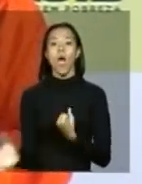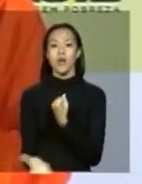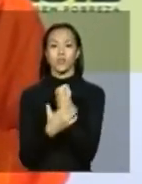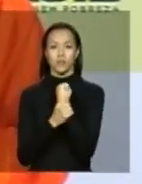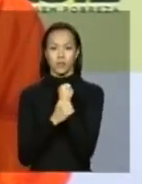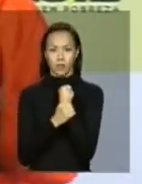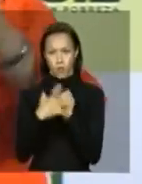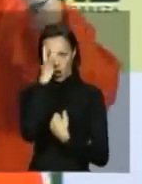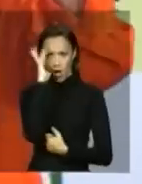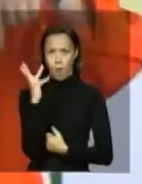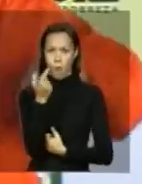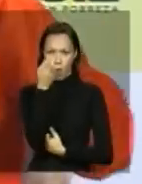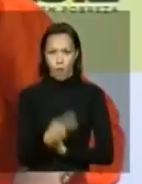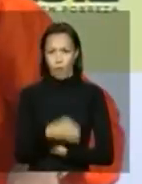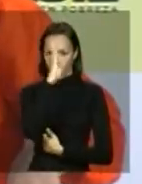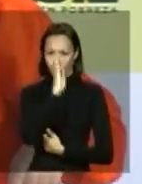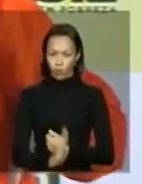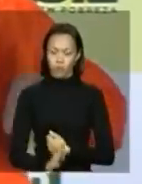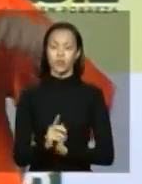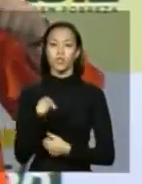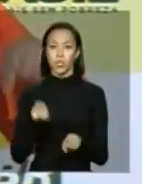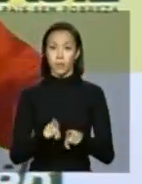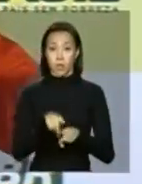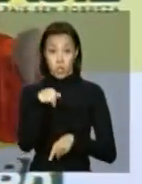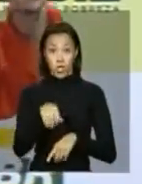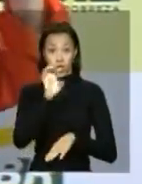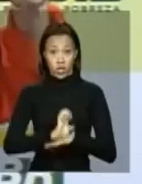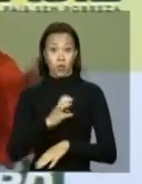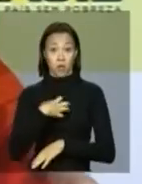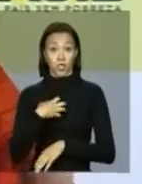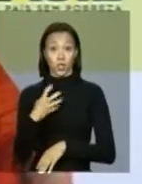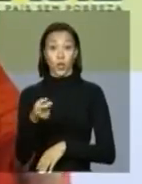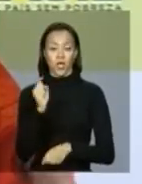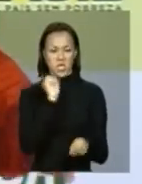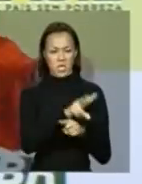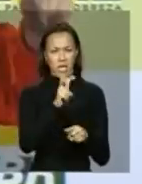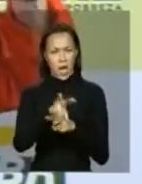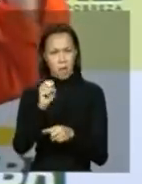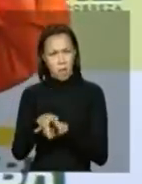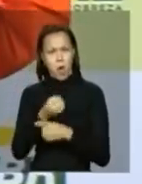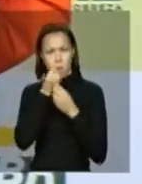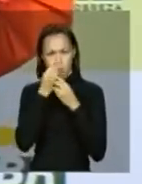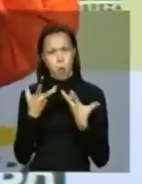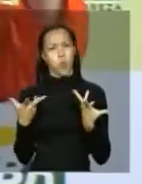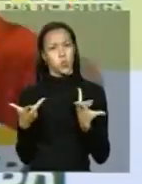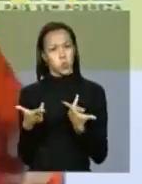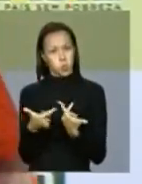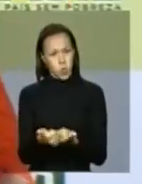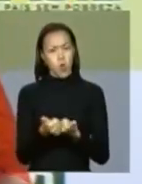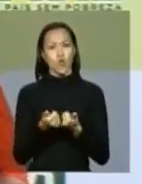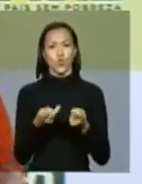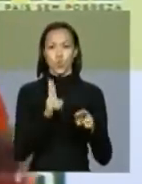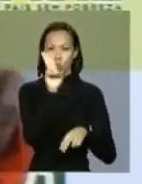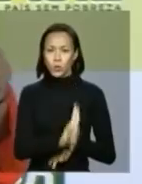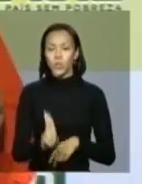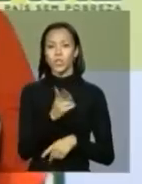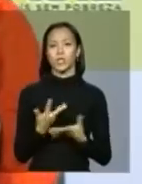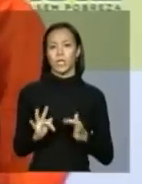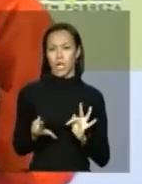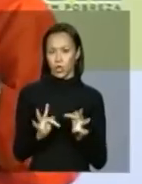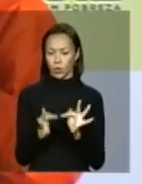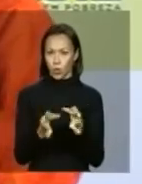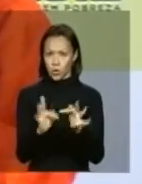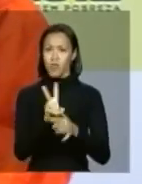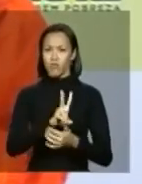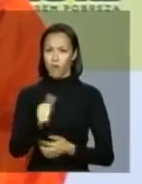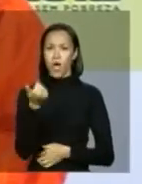a população desse país e desse estado emprego de qualidade, emprego com alta tecnologia.